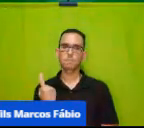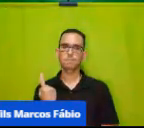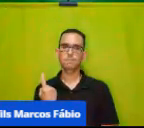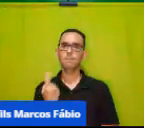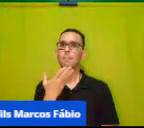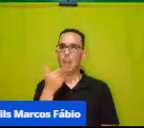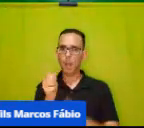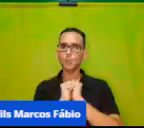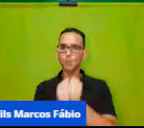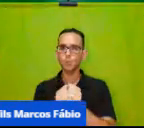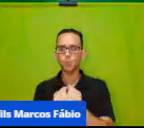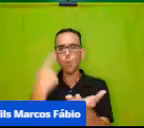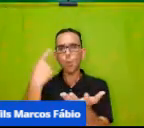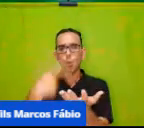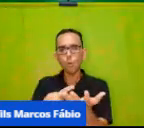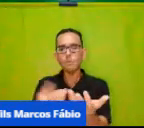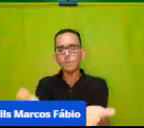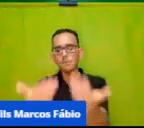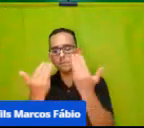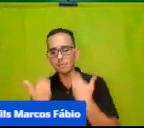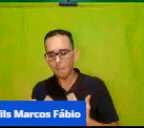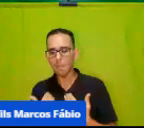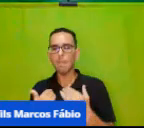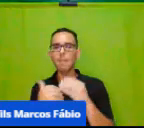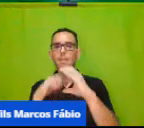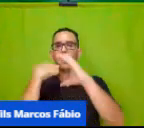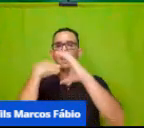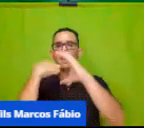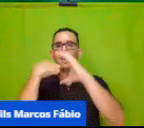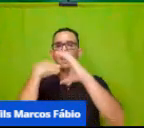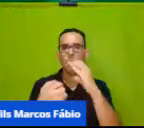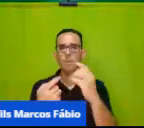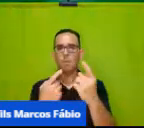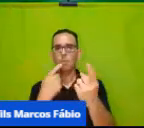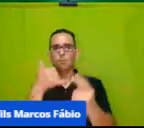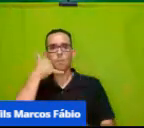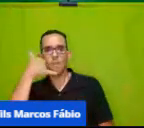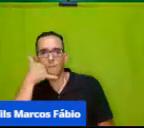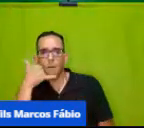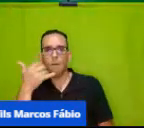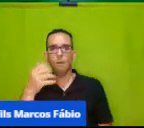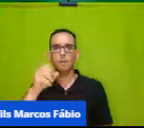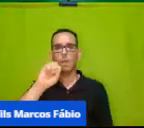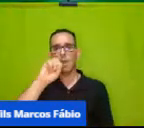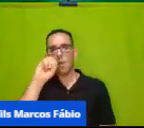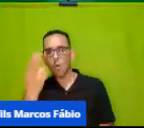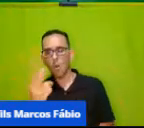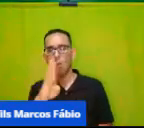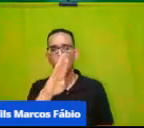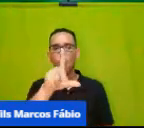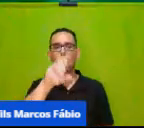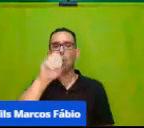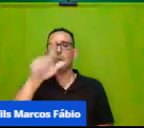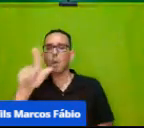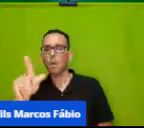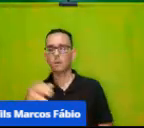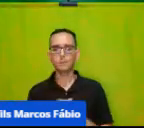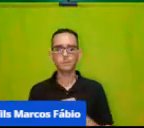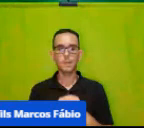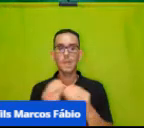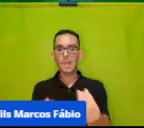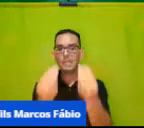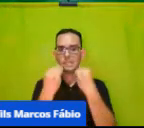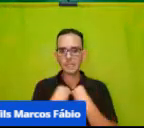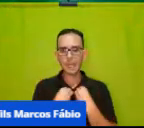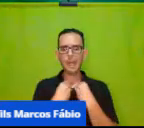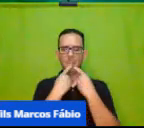nós convidamos vocês a entrar nesses espaços nossos de diálogo, envie para nós as críticas, as sugestões, as ideias,